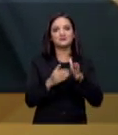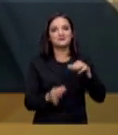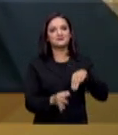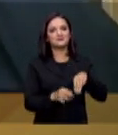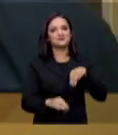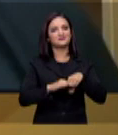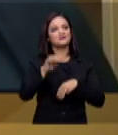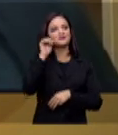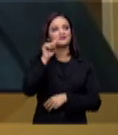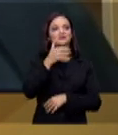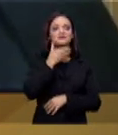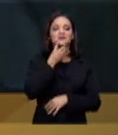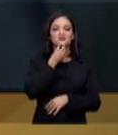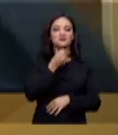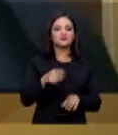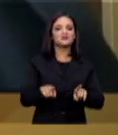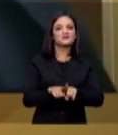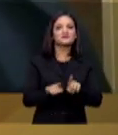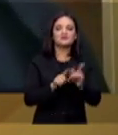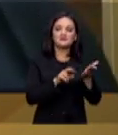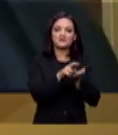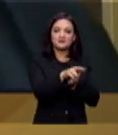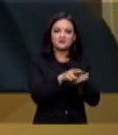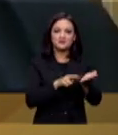ministros. Senhor ministro relator,